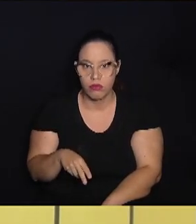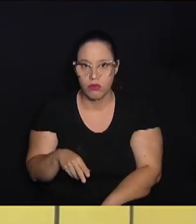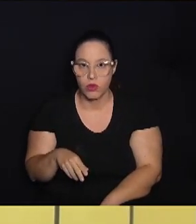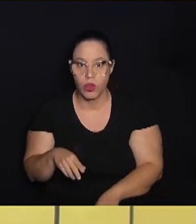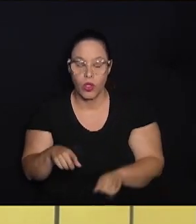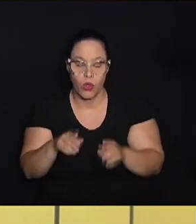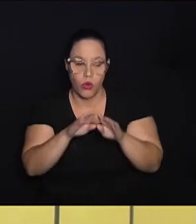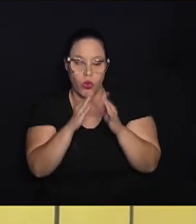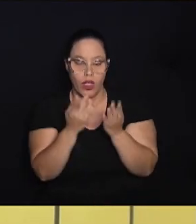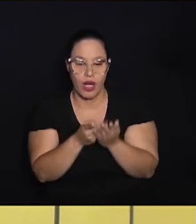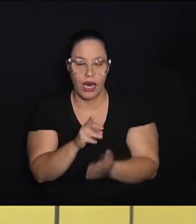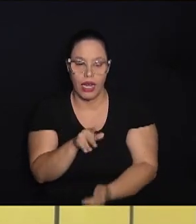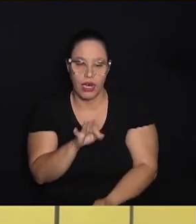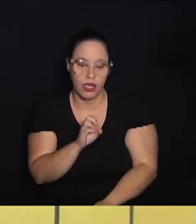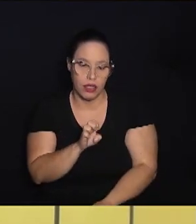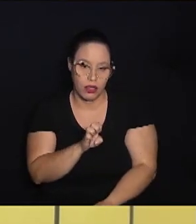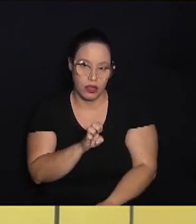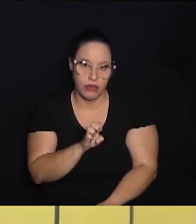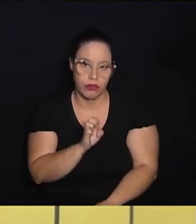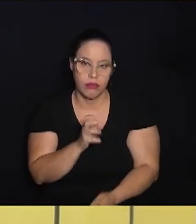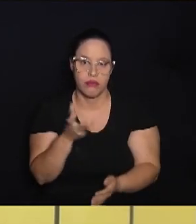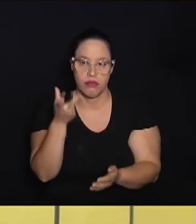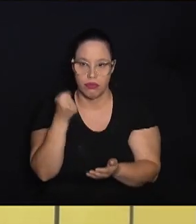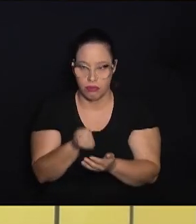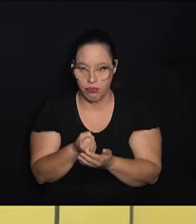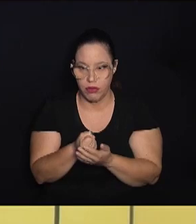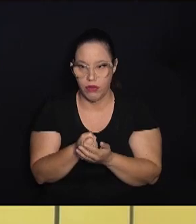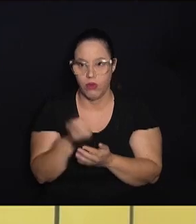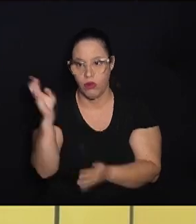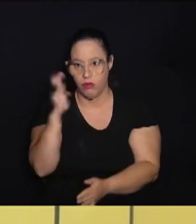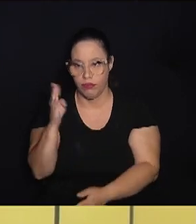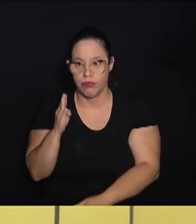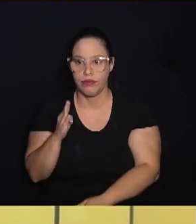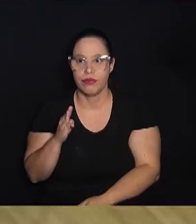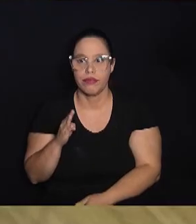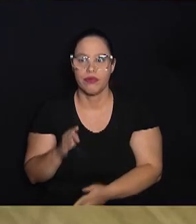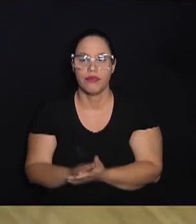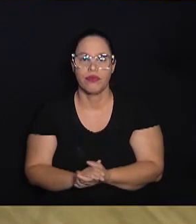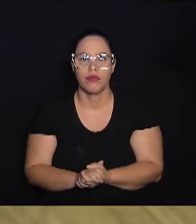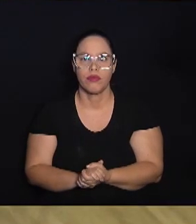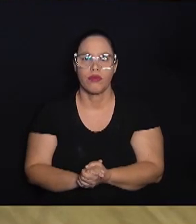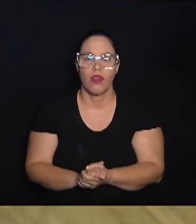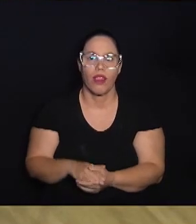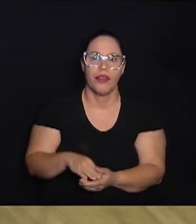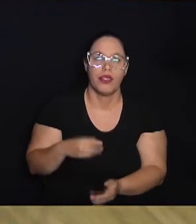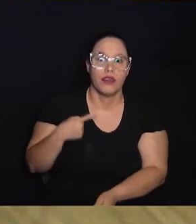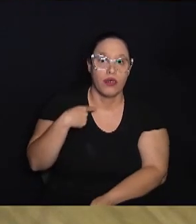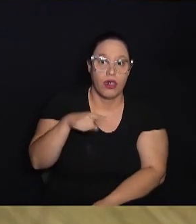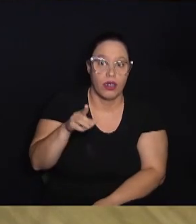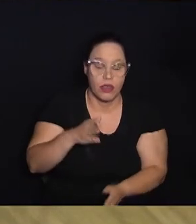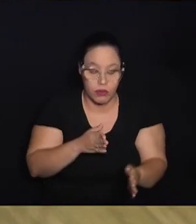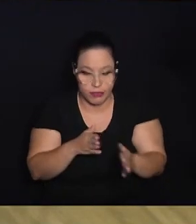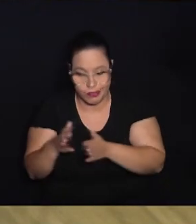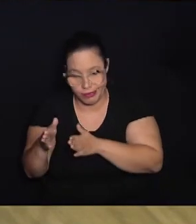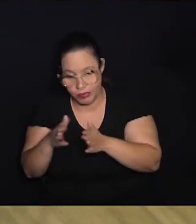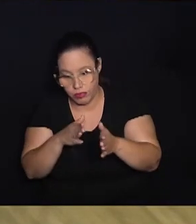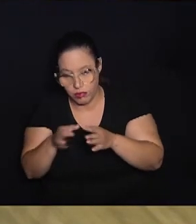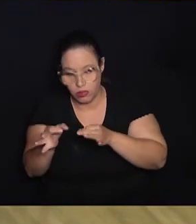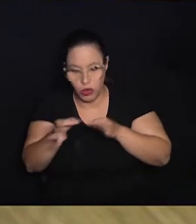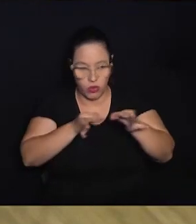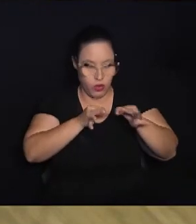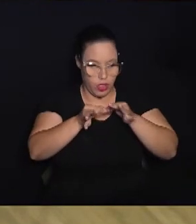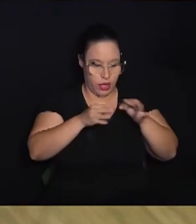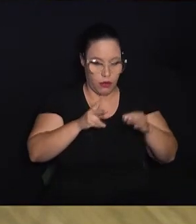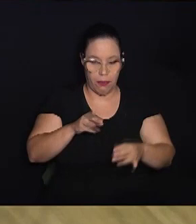laert então isso pegou muito mais do Brasil eu acho que também vai para um caminho que é das questões materiais do trabalhador que é